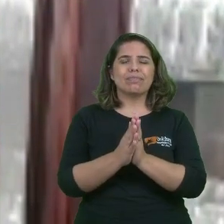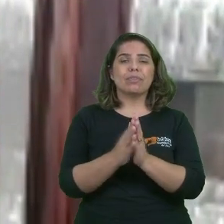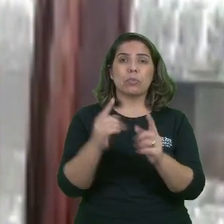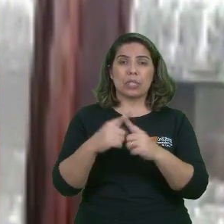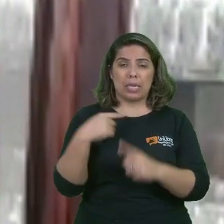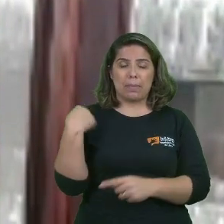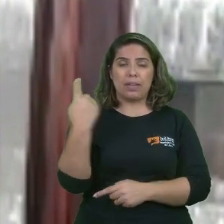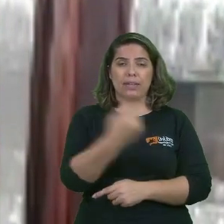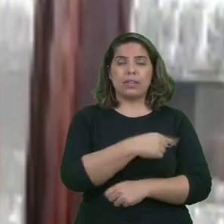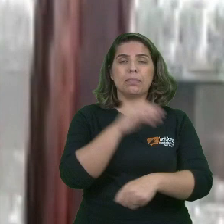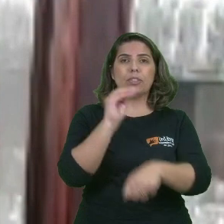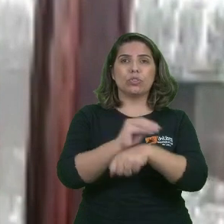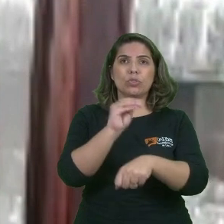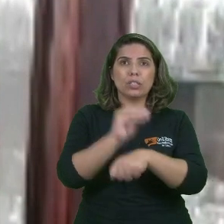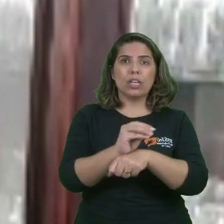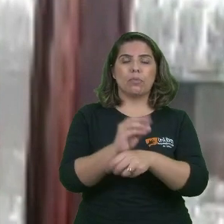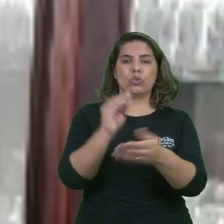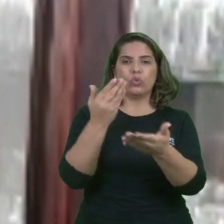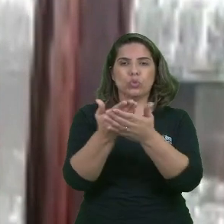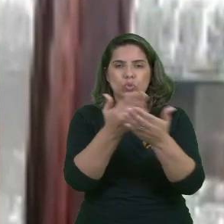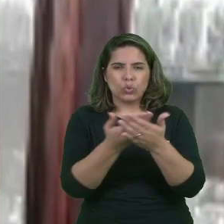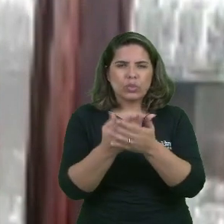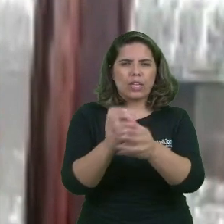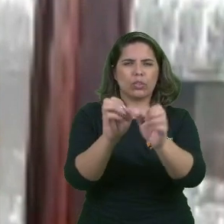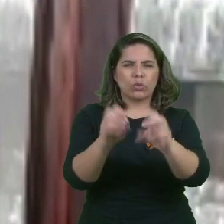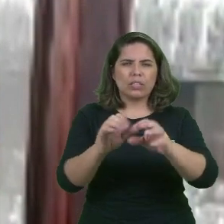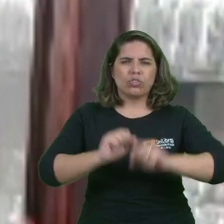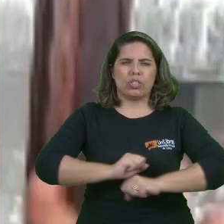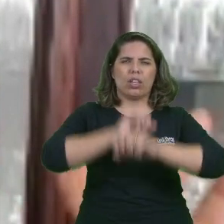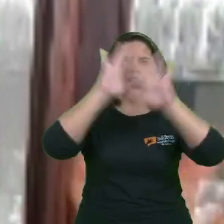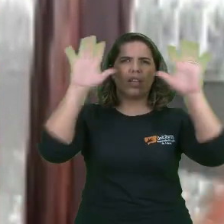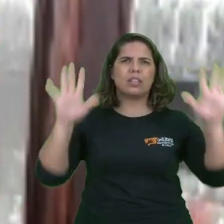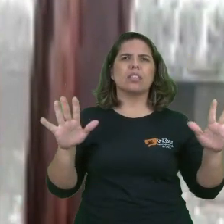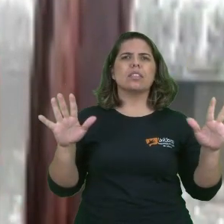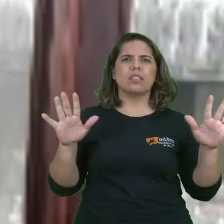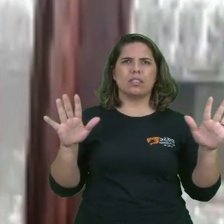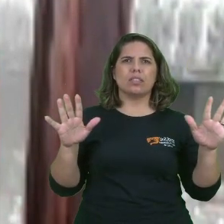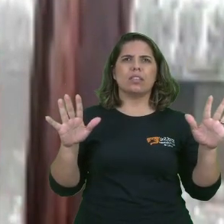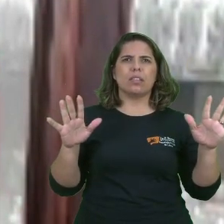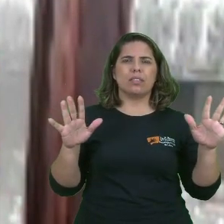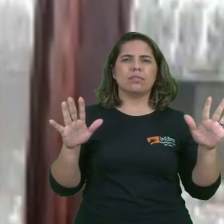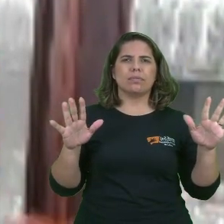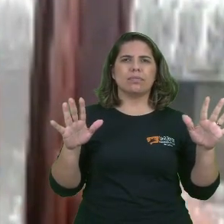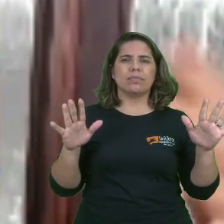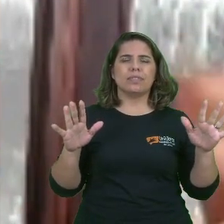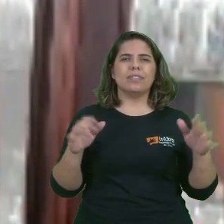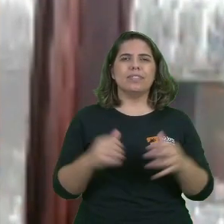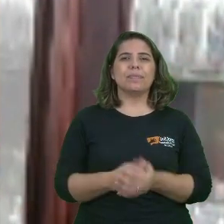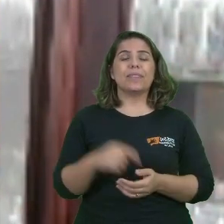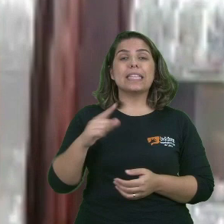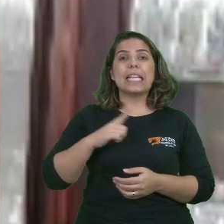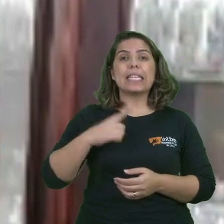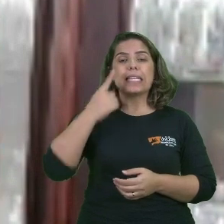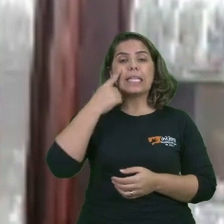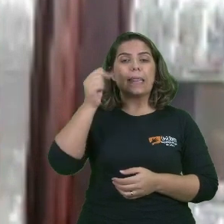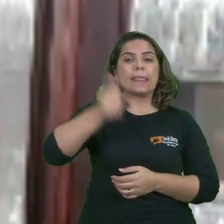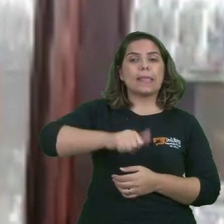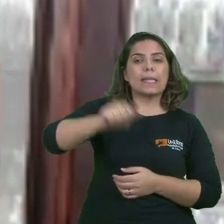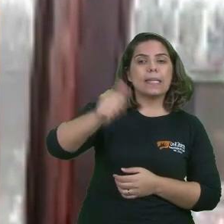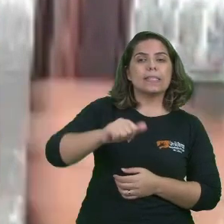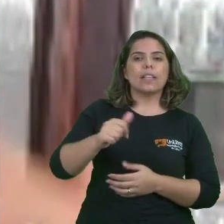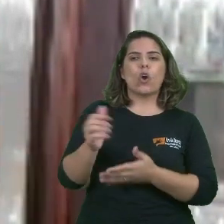nós cuidamos da educação é isso tudo precisa do que fazer analisar